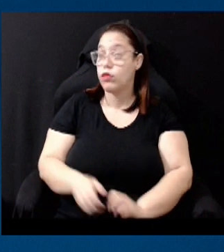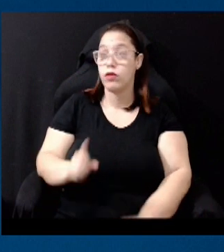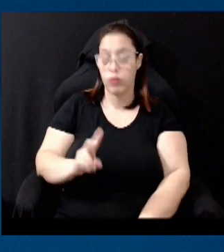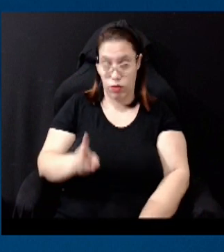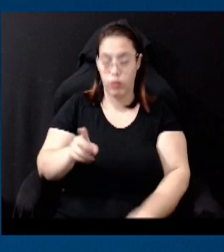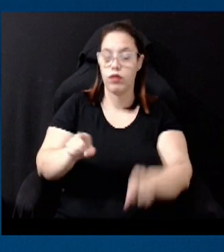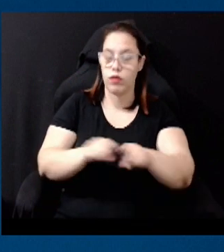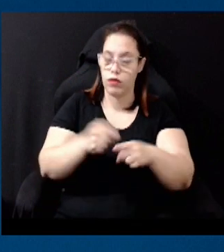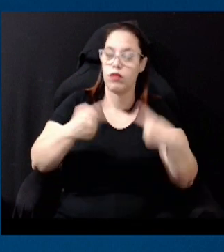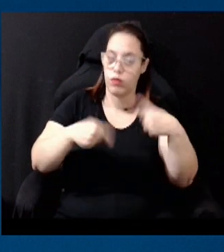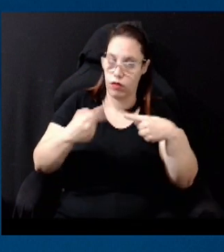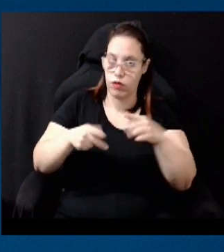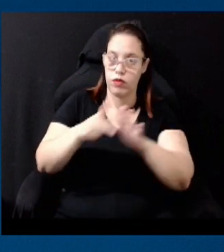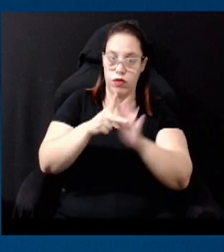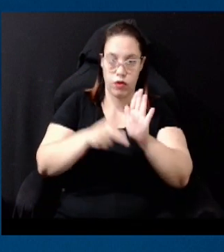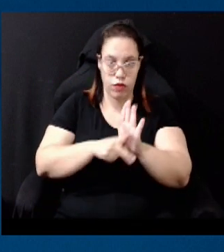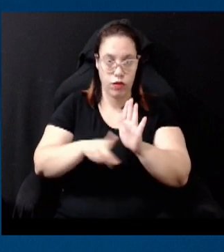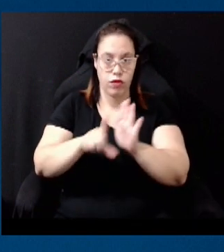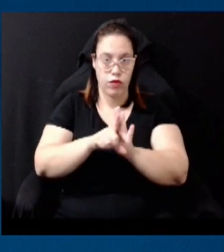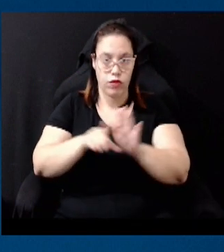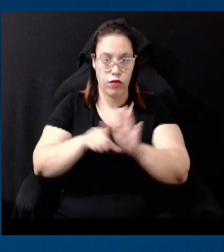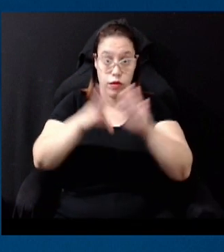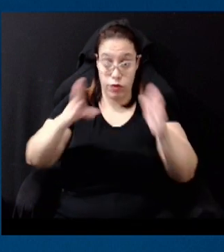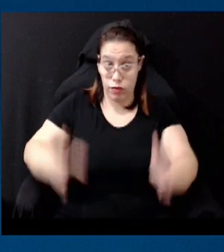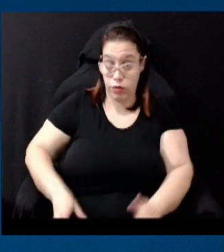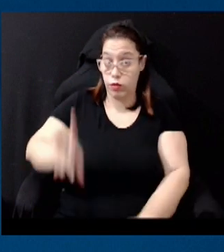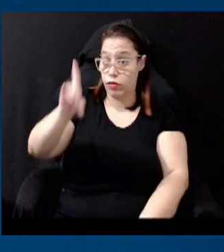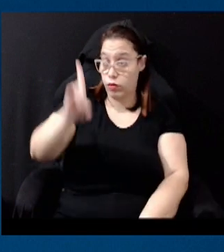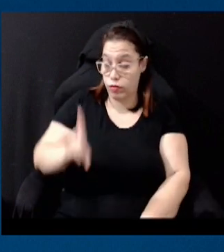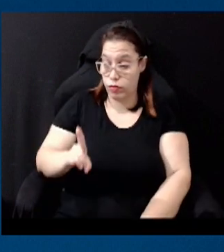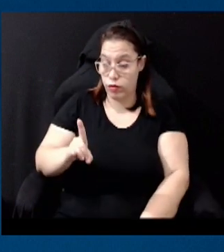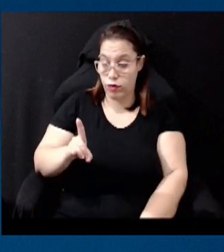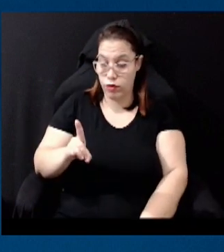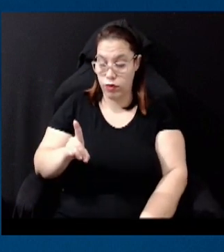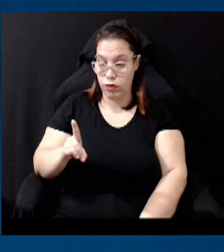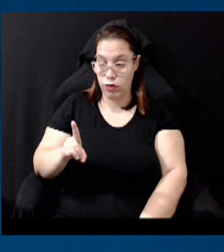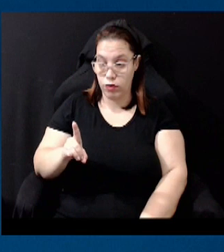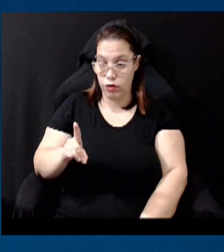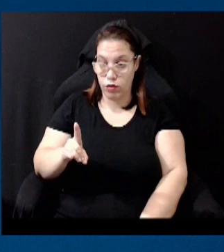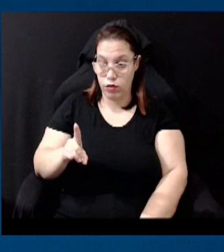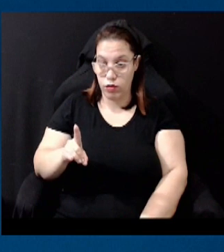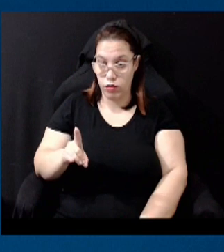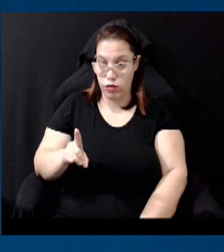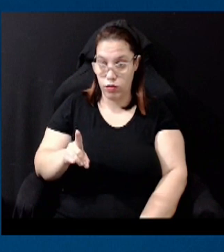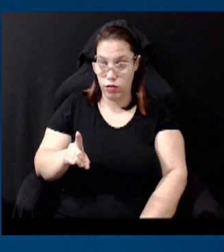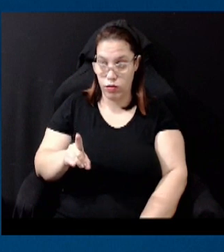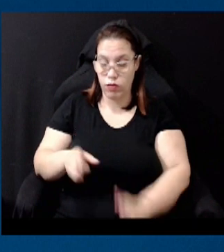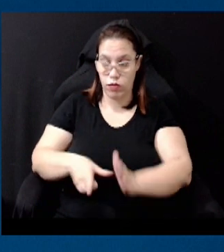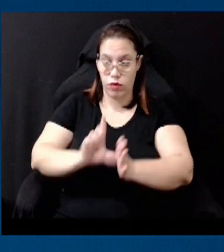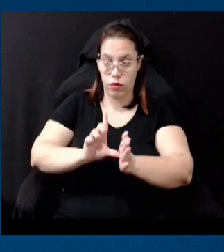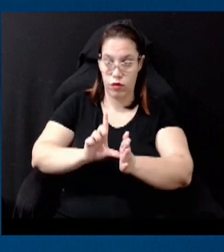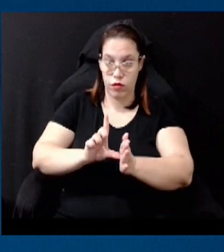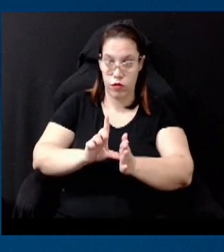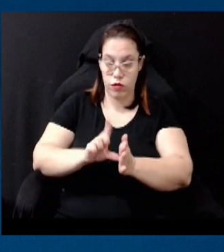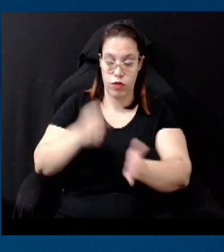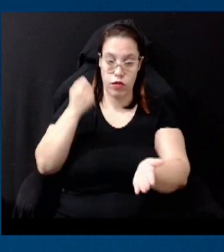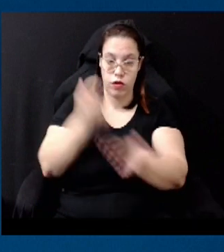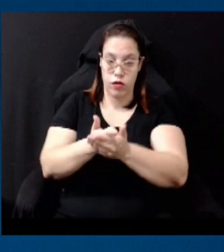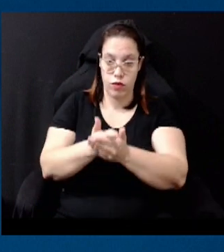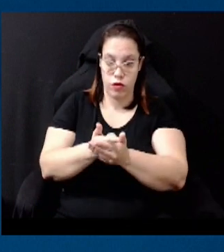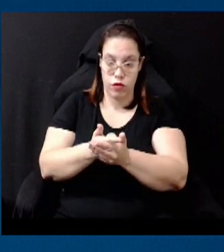analisado o projeto de autoria da mesa da Câmara, que institui o regime de adiantamento para o pronto pagamento de